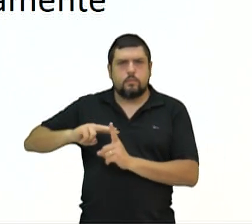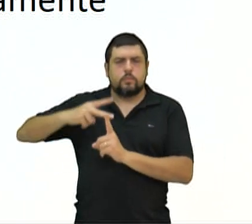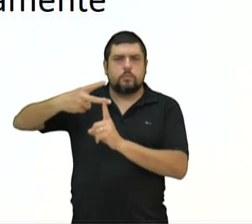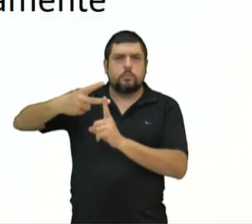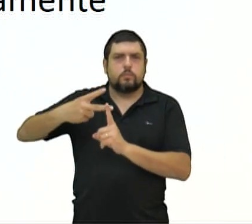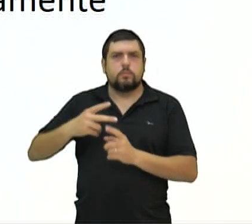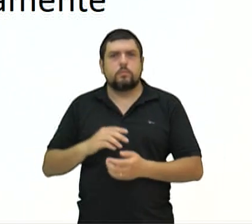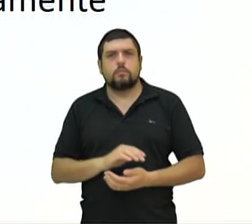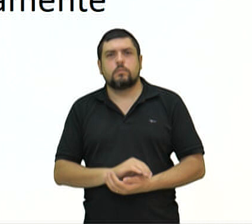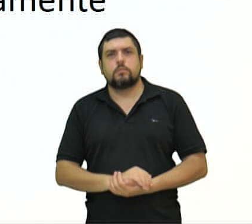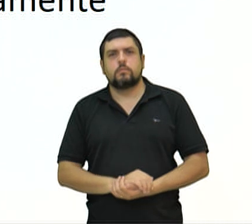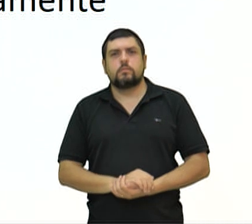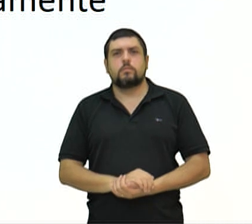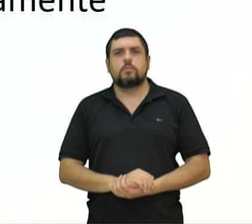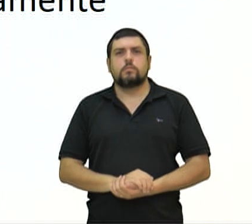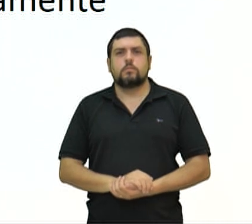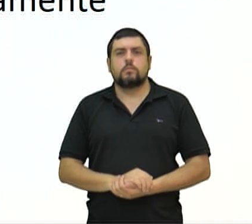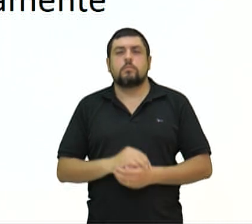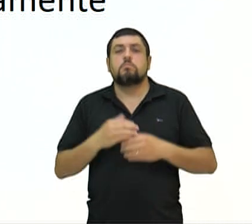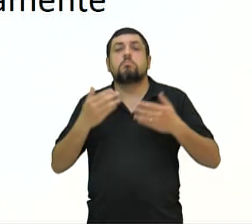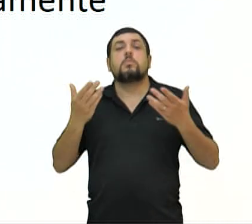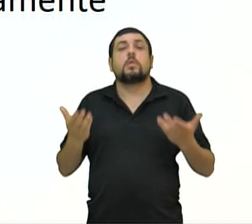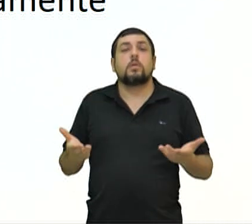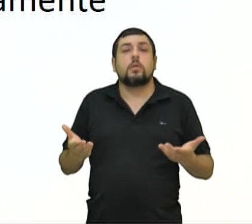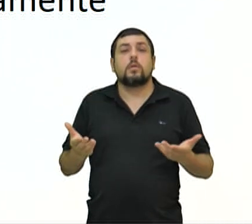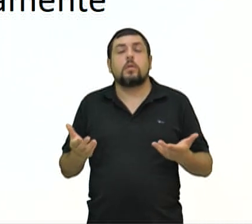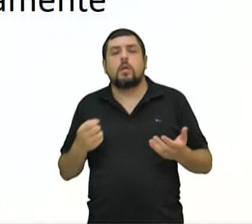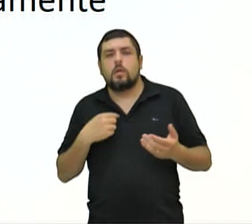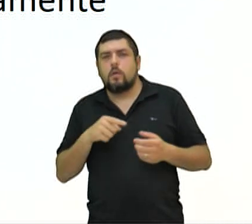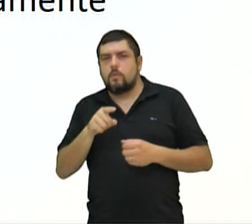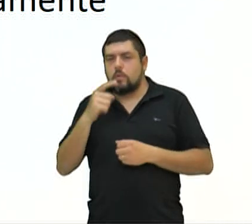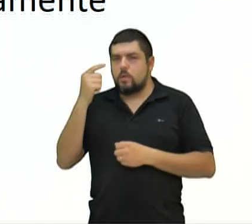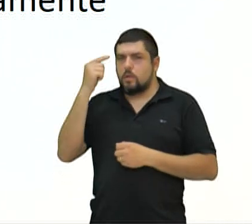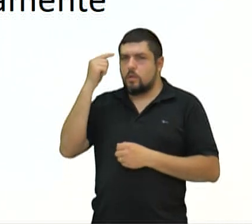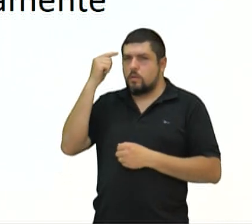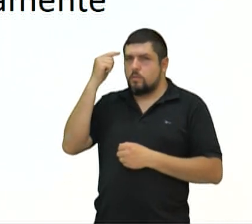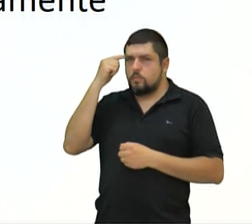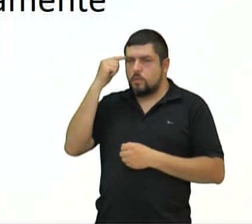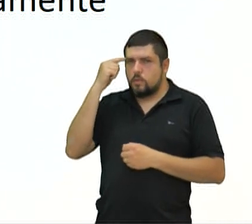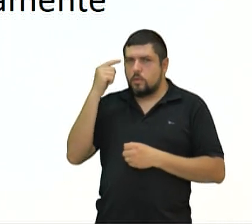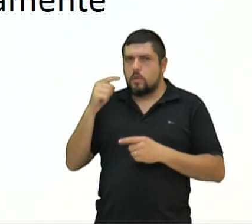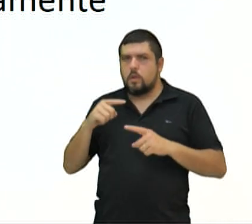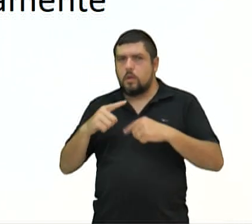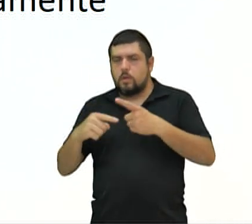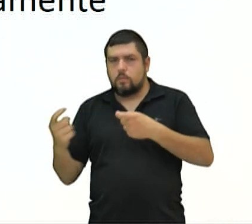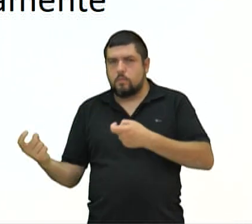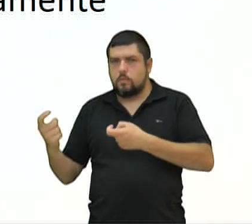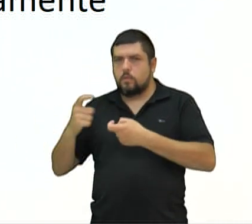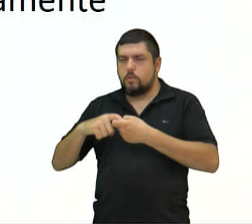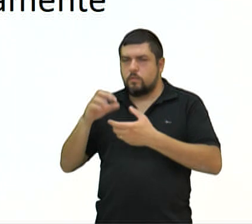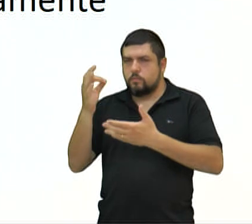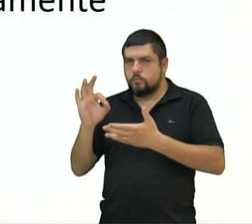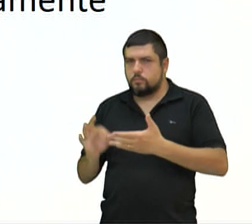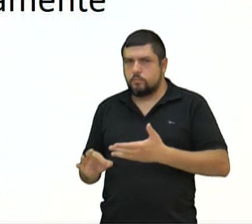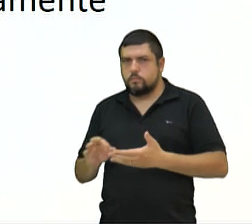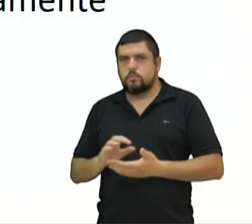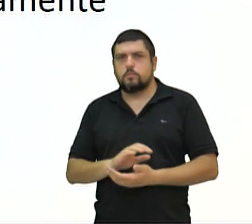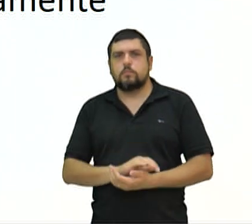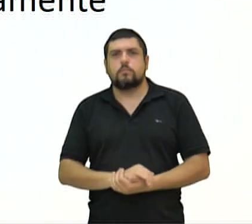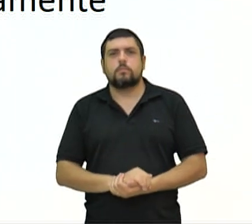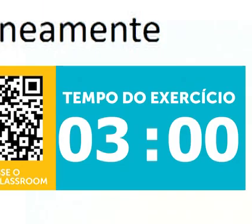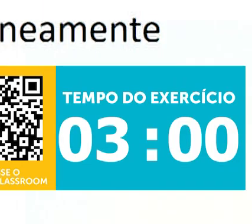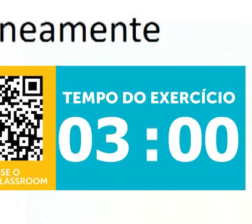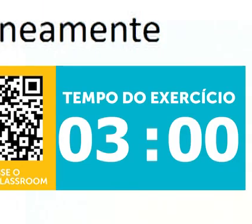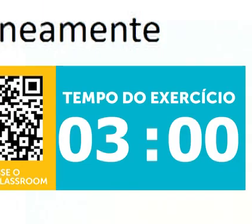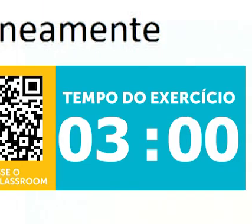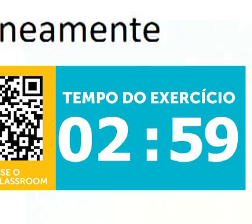simultaneamente. E aí, gente? Pense com carinho nessa questão e daqui a pouco a gente volta para responder aí. Até